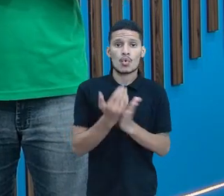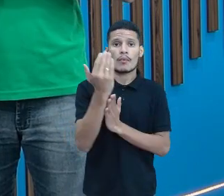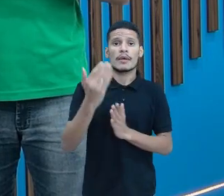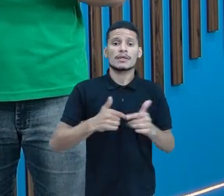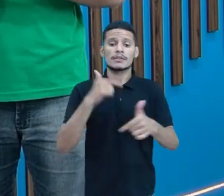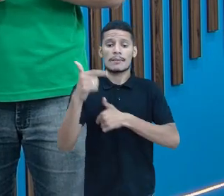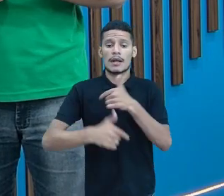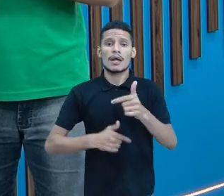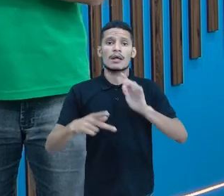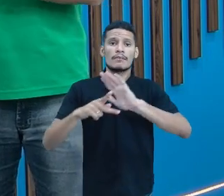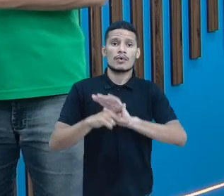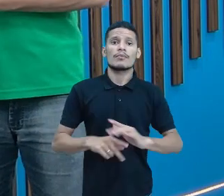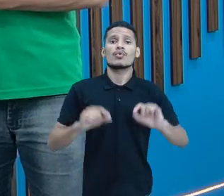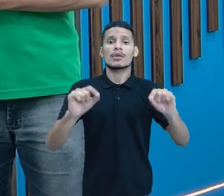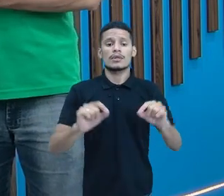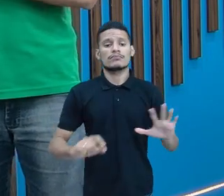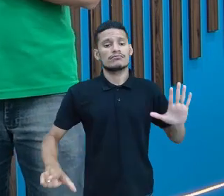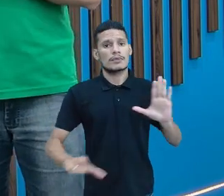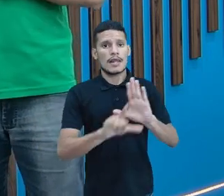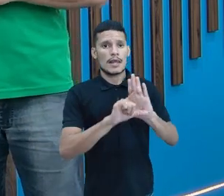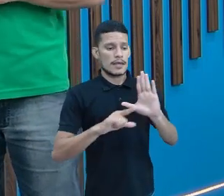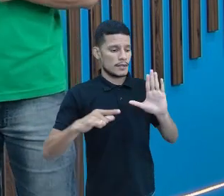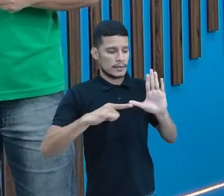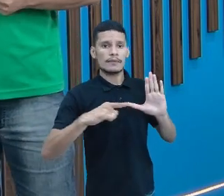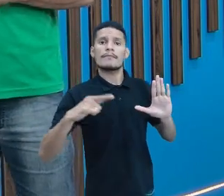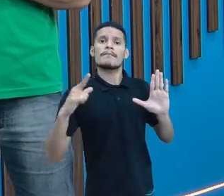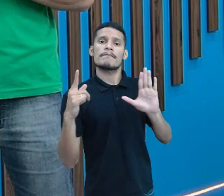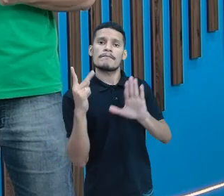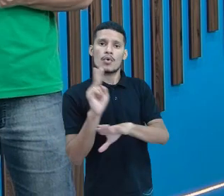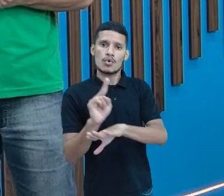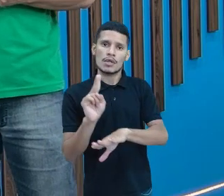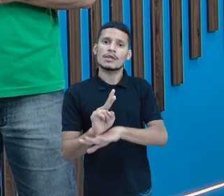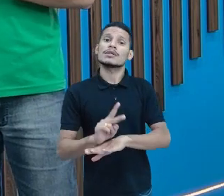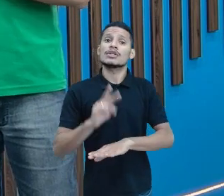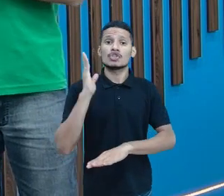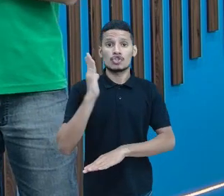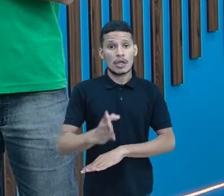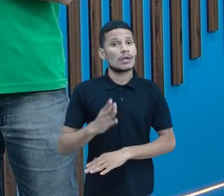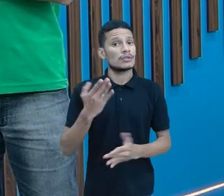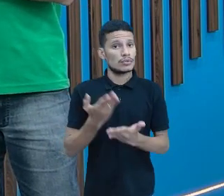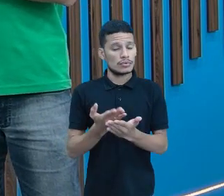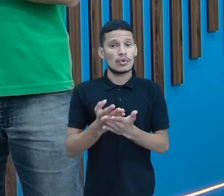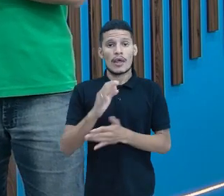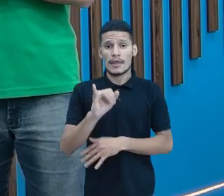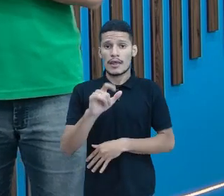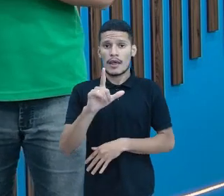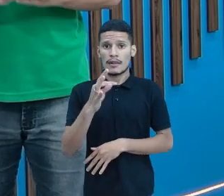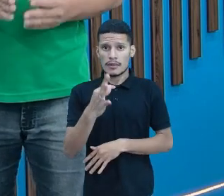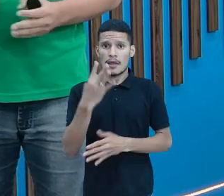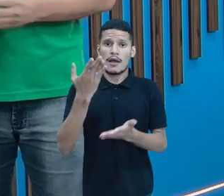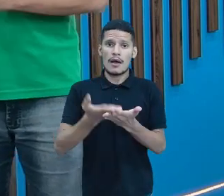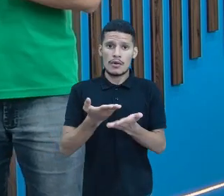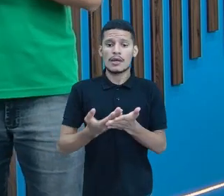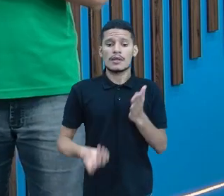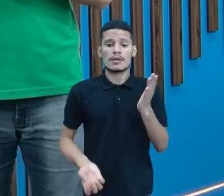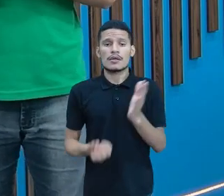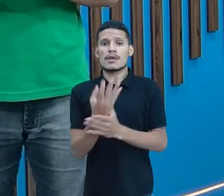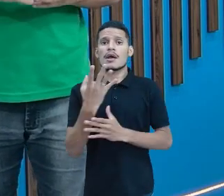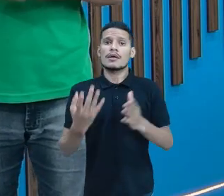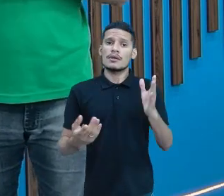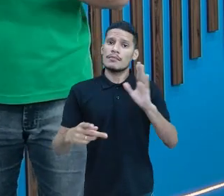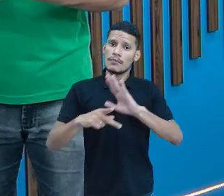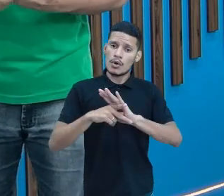a ser protegido por uma legislação que, como a gente tem visto nas aulas de ILT, elas foram construídas, foram,